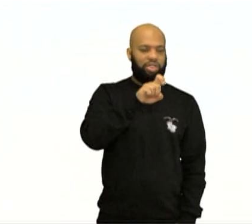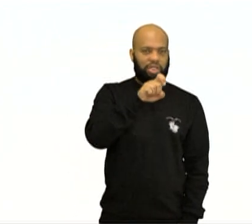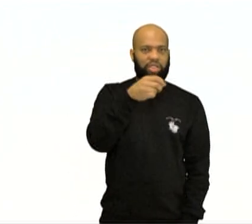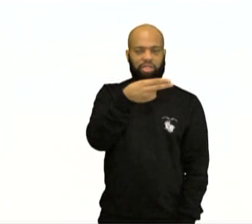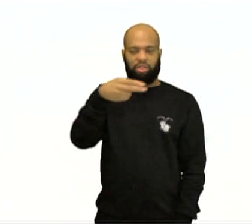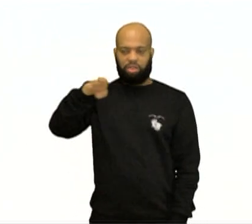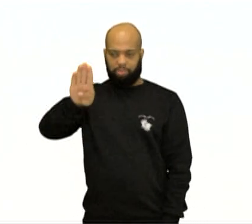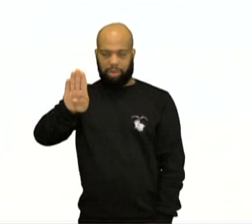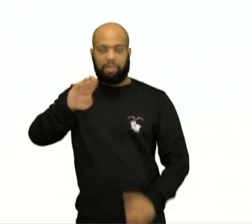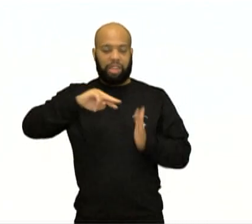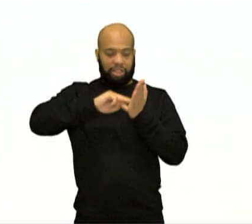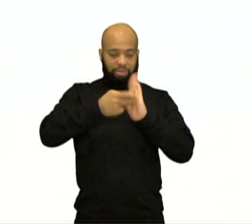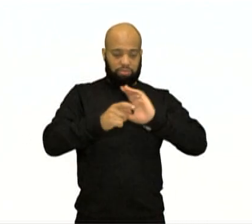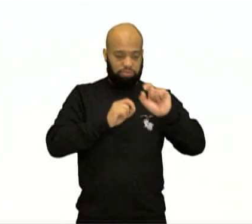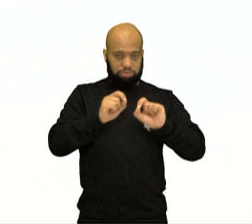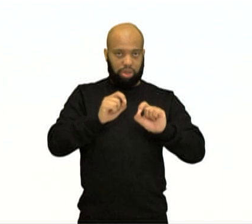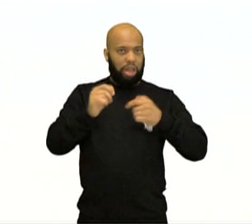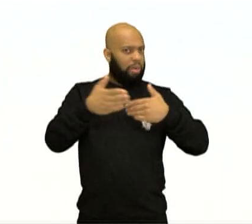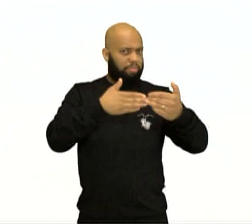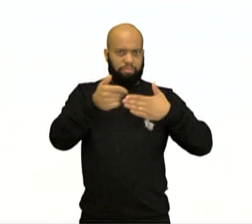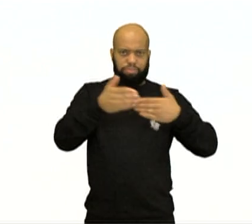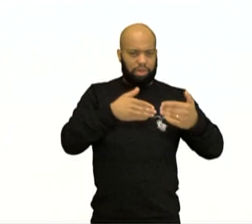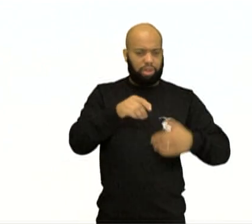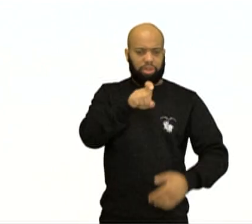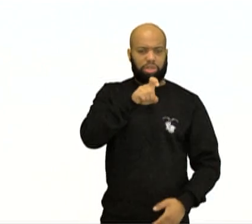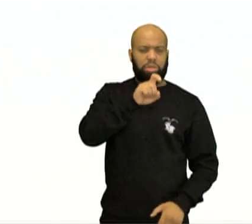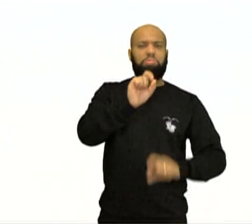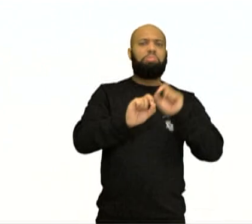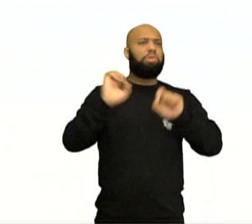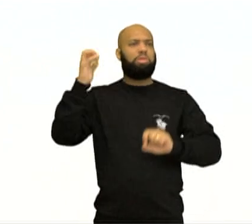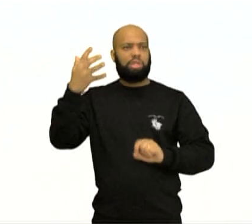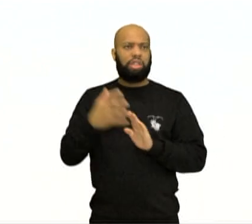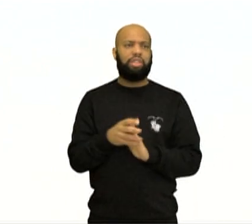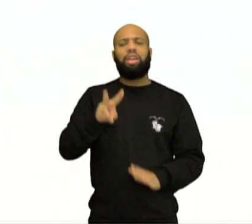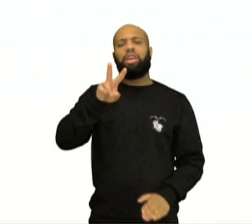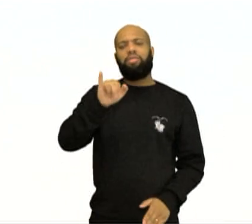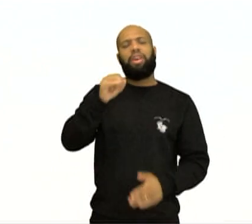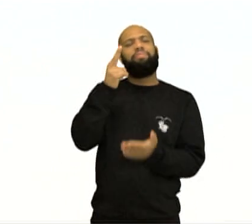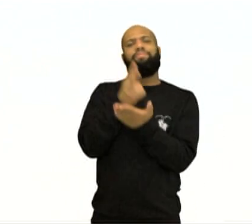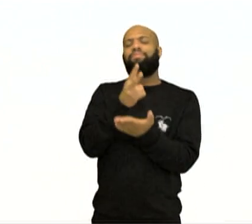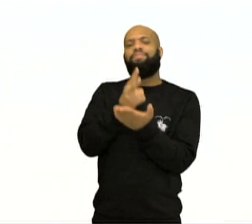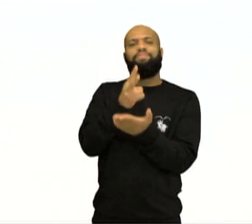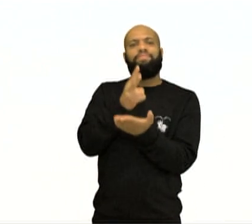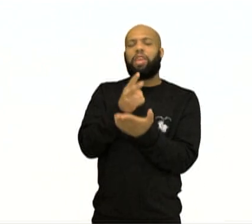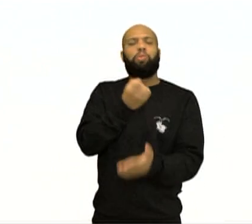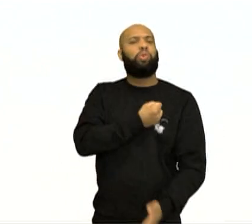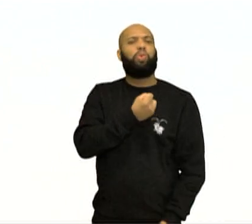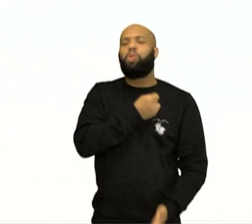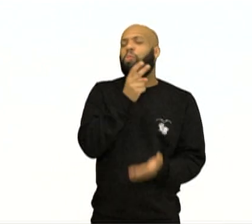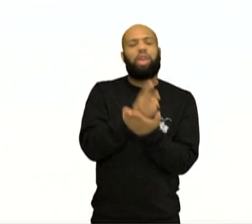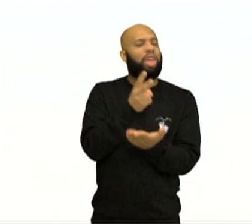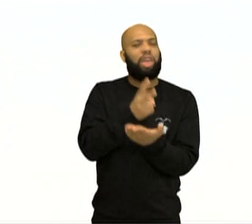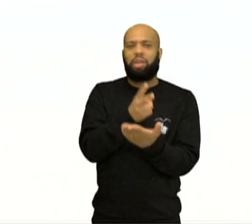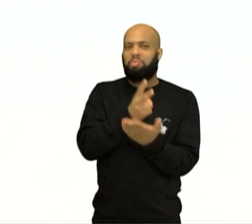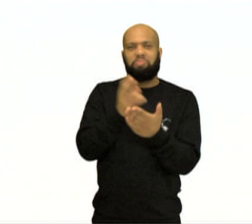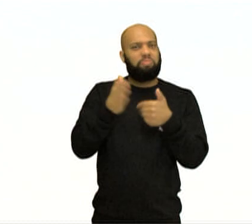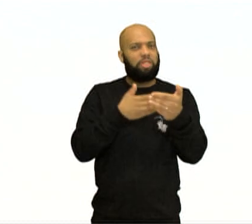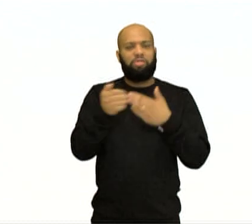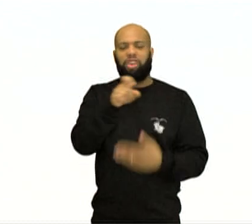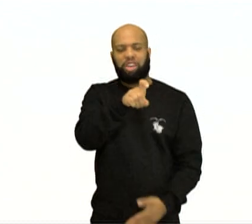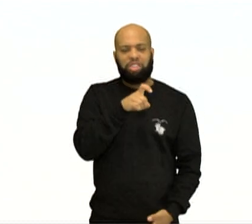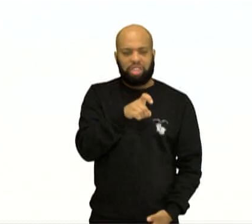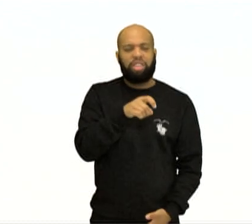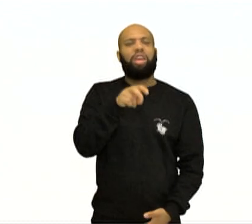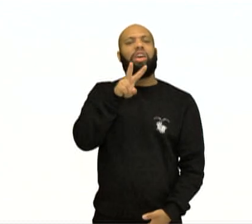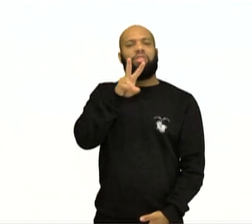a b. Ou seja, para todo x, o que vai acontecer? Vai ser sempre esse valor b, né? Para todo x ele vai assumir o